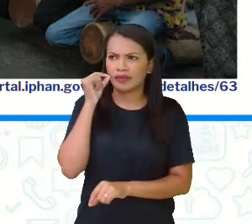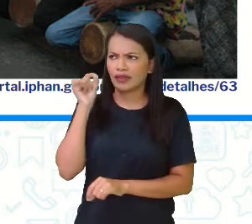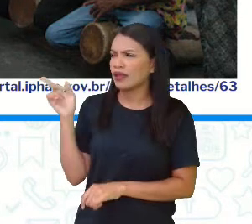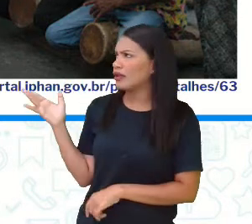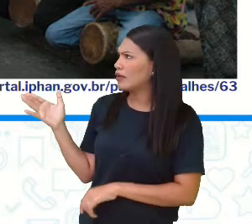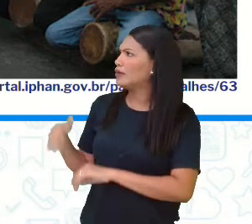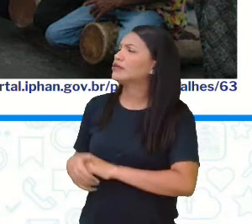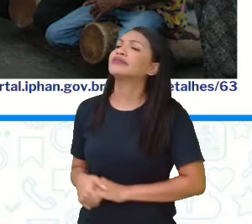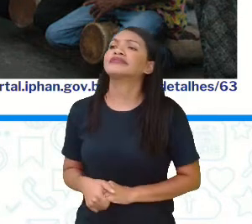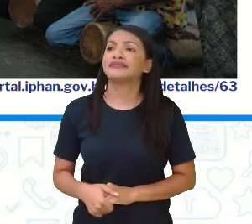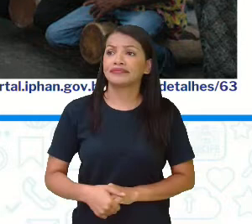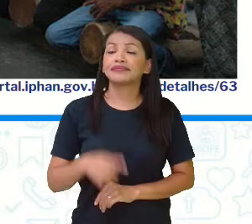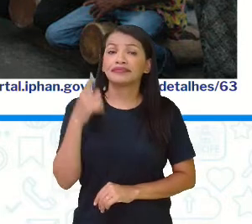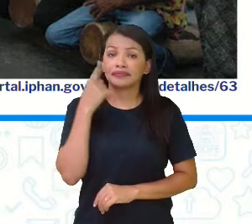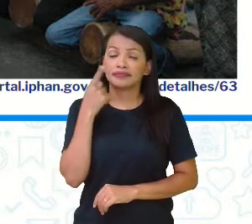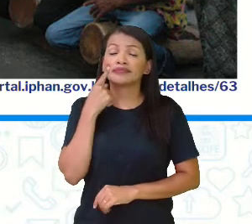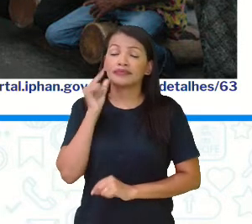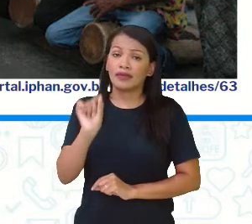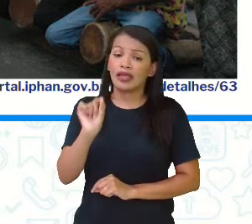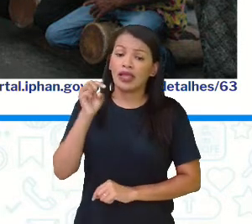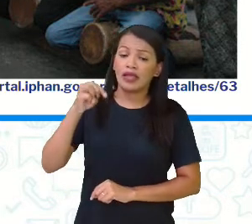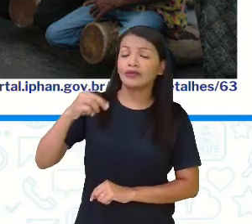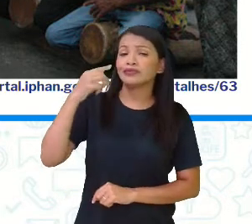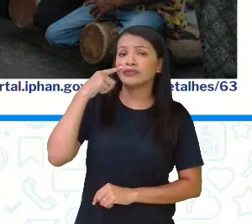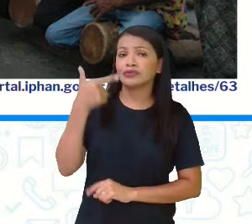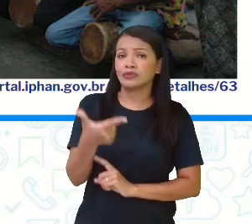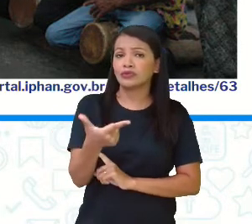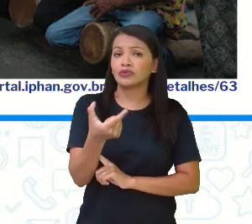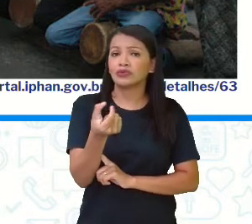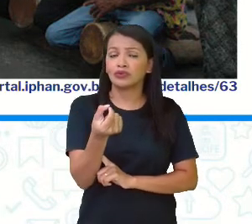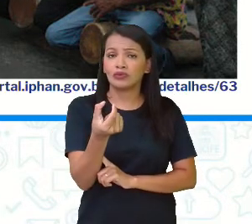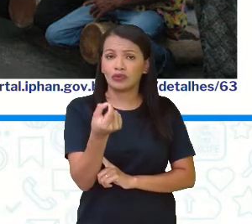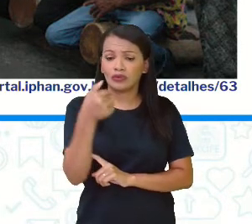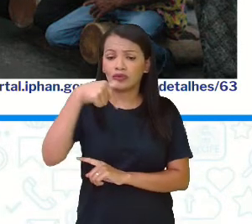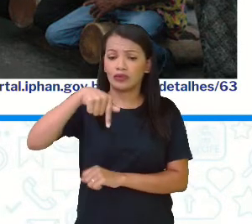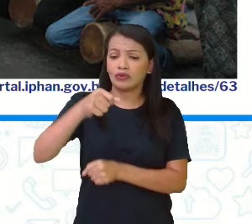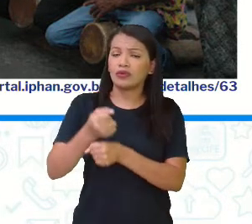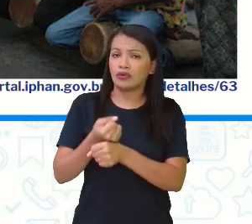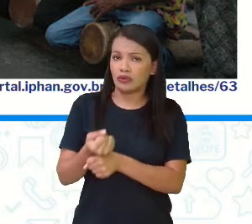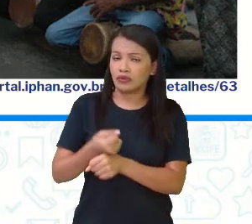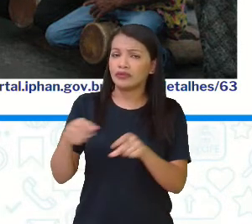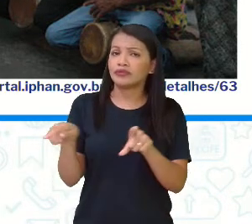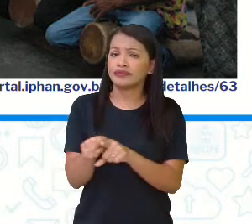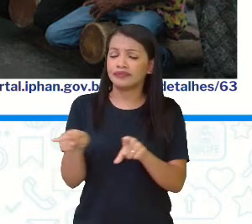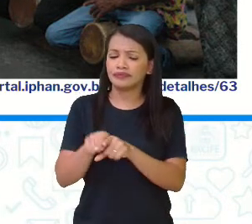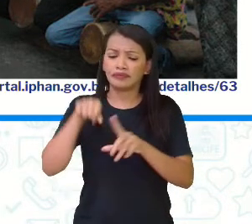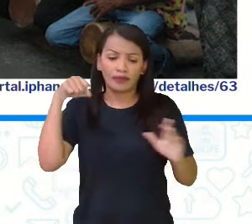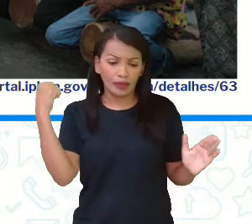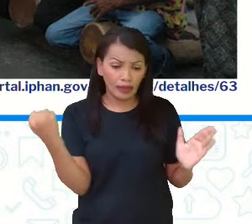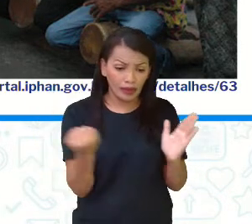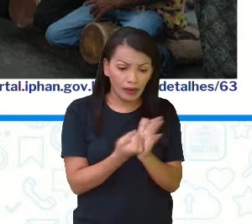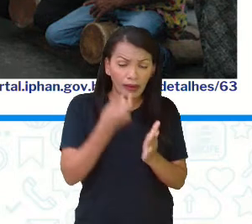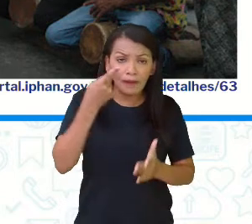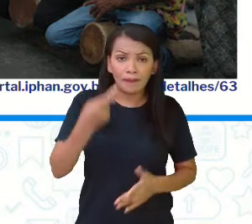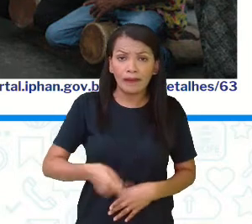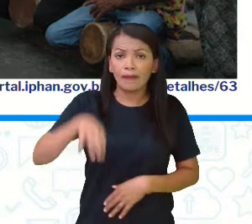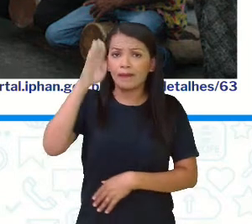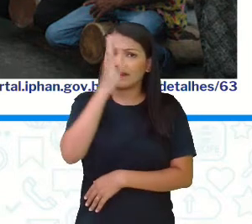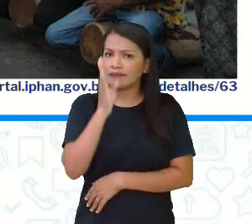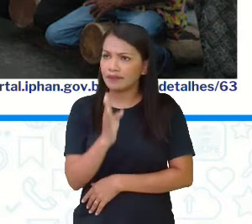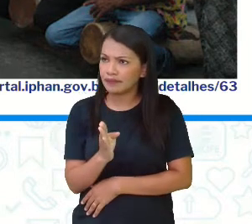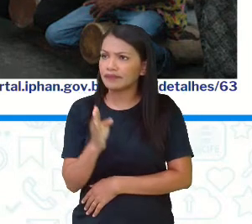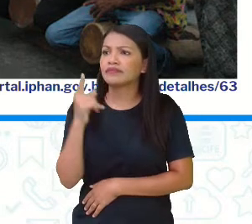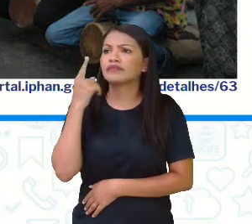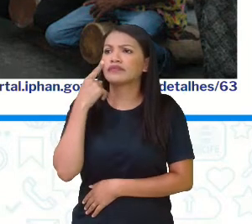Patrimônio de Cultura Imaterial do Brasil. E aí foi dado o título pelo Instituto do Patrimônio Histórico e Artístico